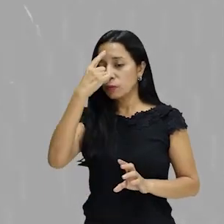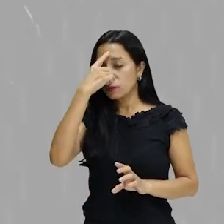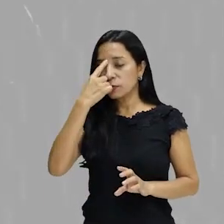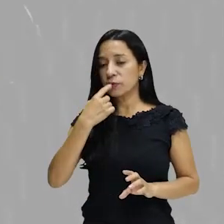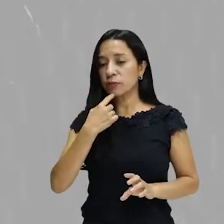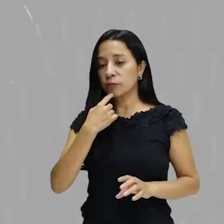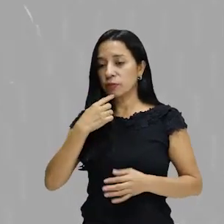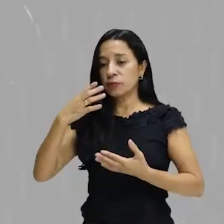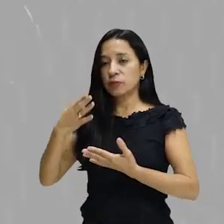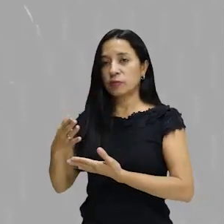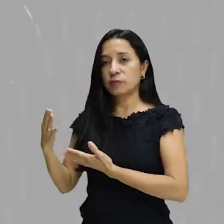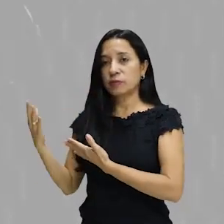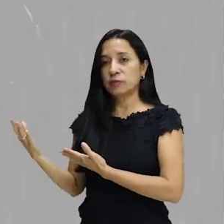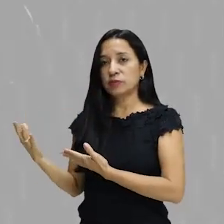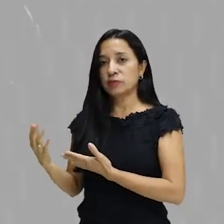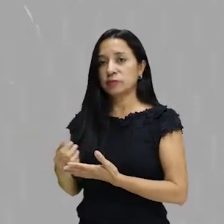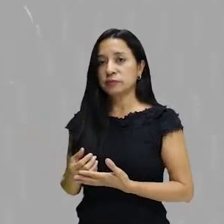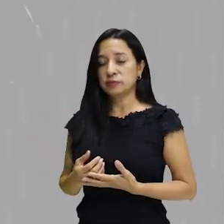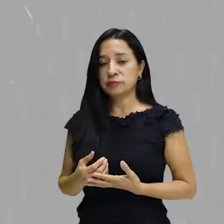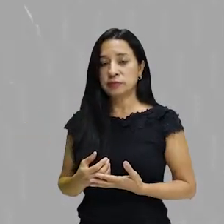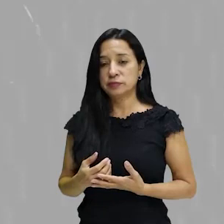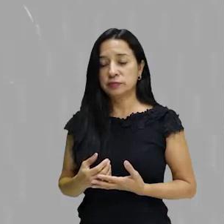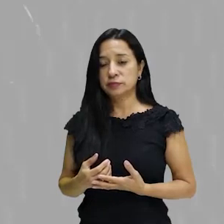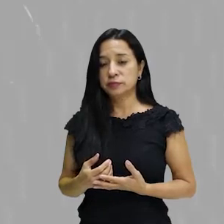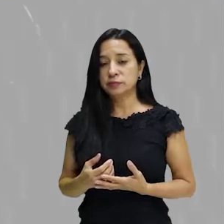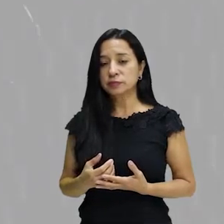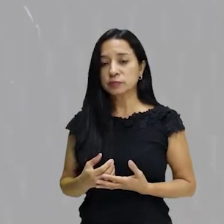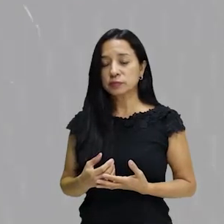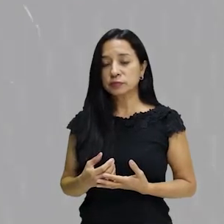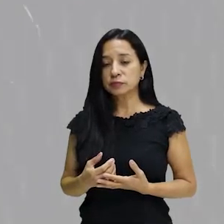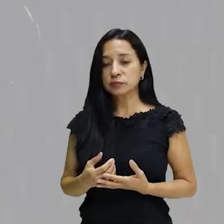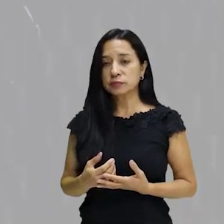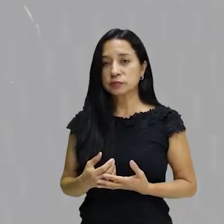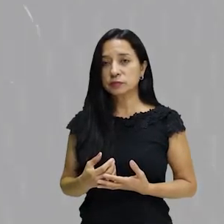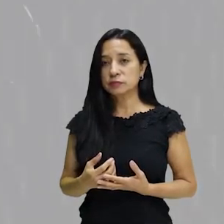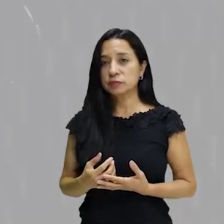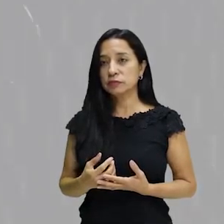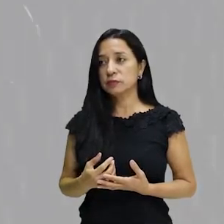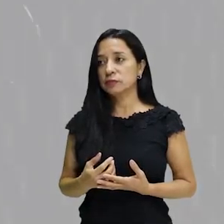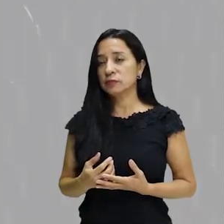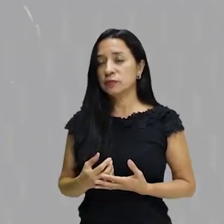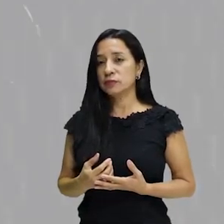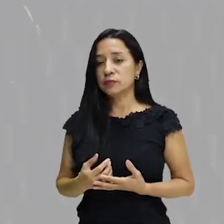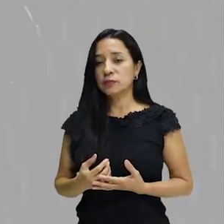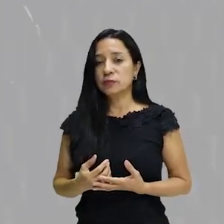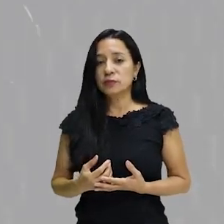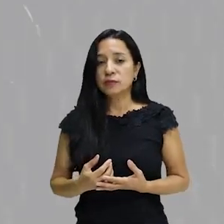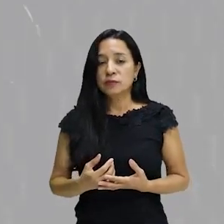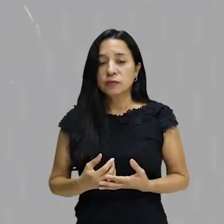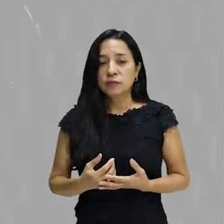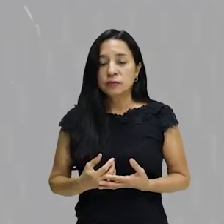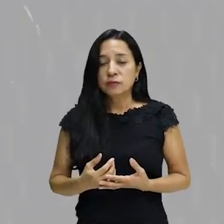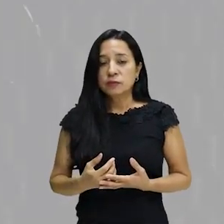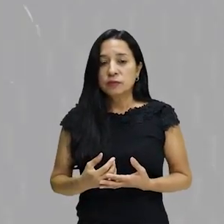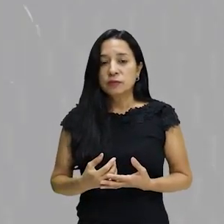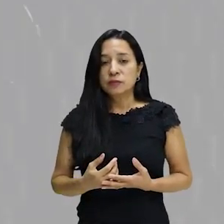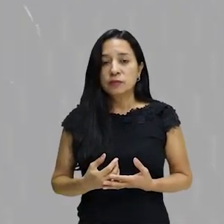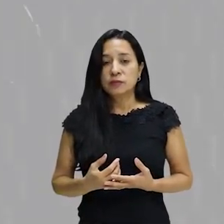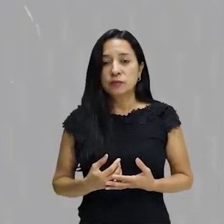Então, tem épocas que a Terra está mais próxima, tem épocas que está mais distante. Então, assim também são os outros planetas. Ok?